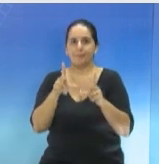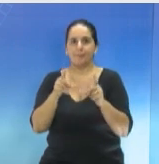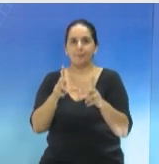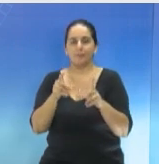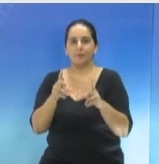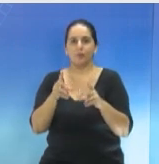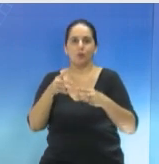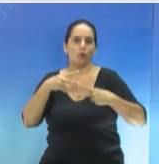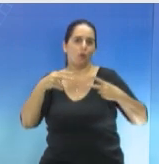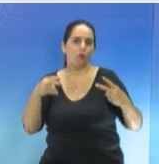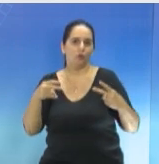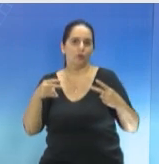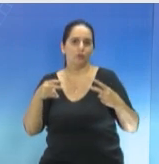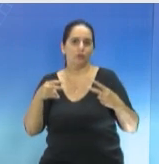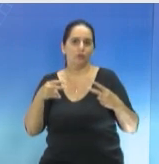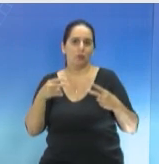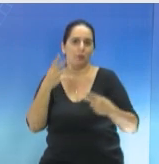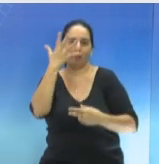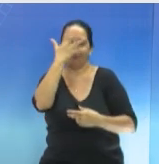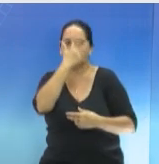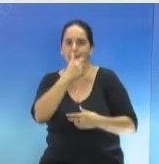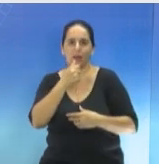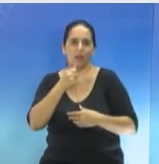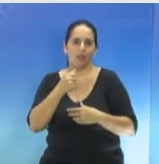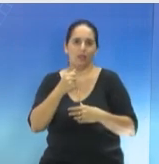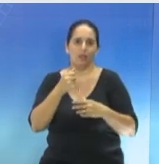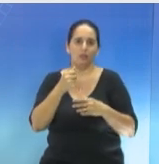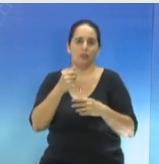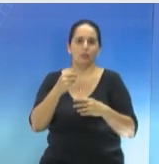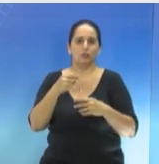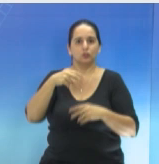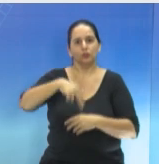beleza presentes em comércios do Nordeste goiano.